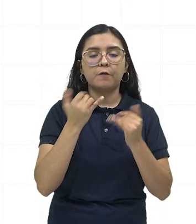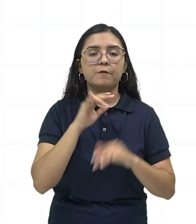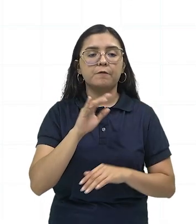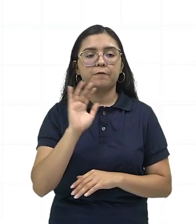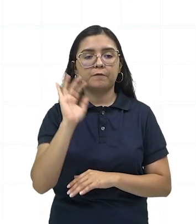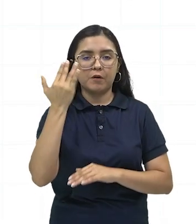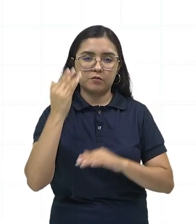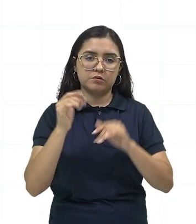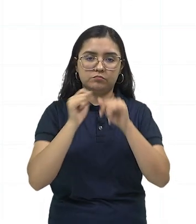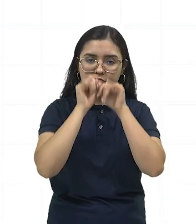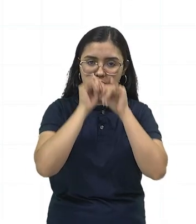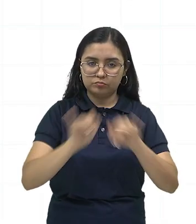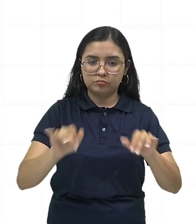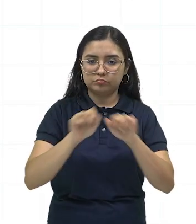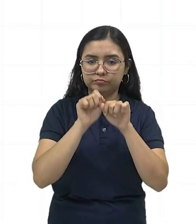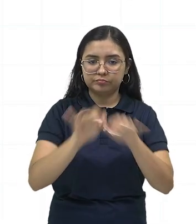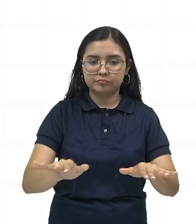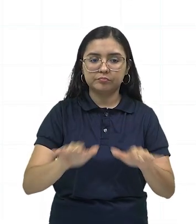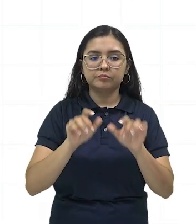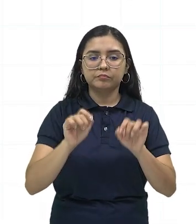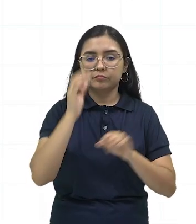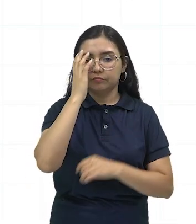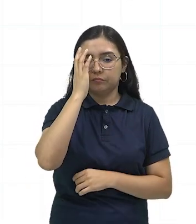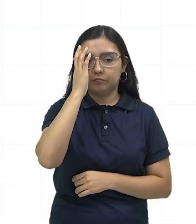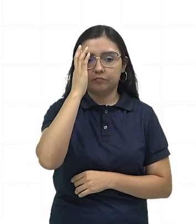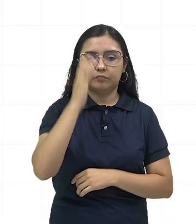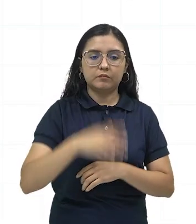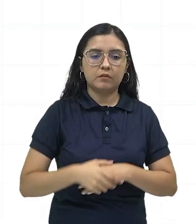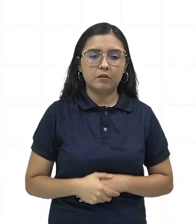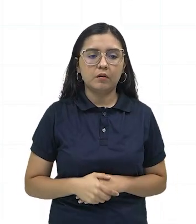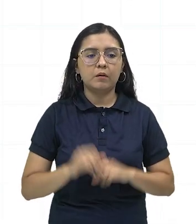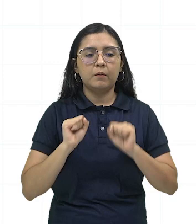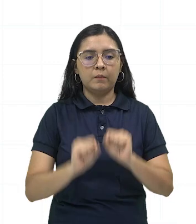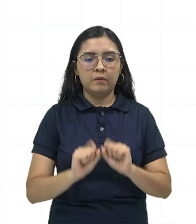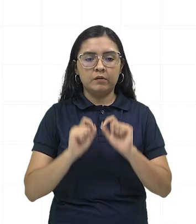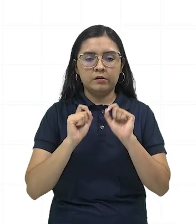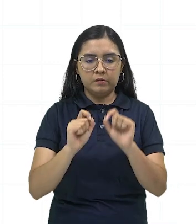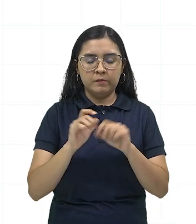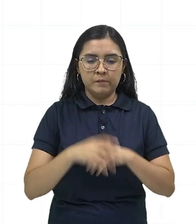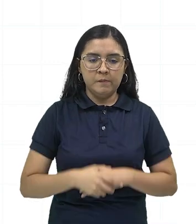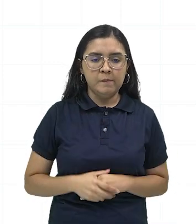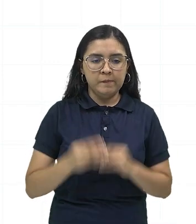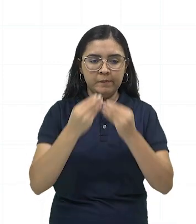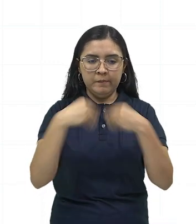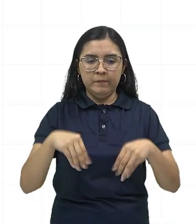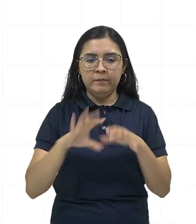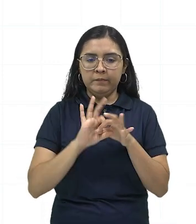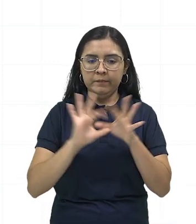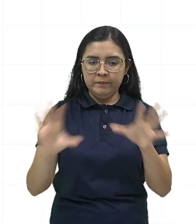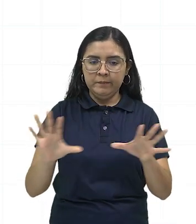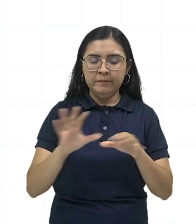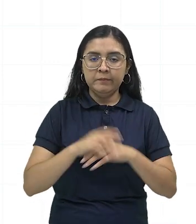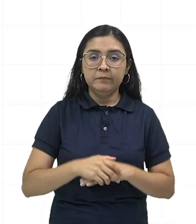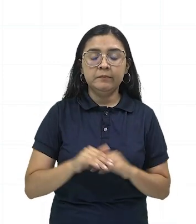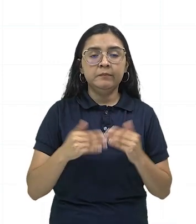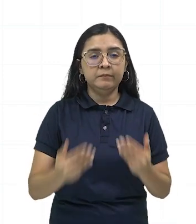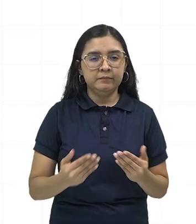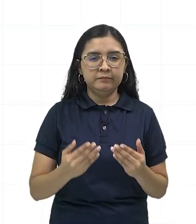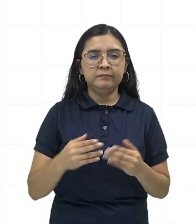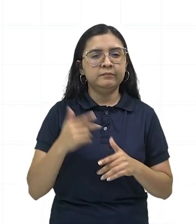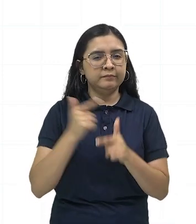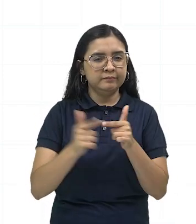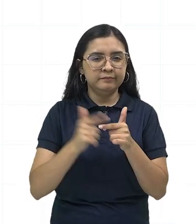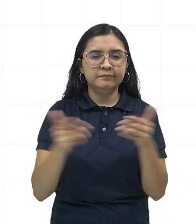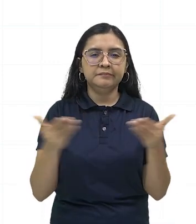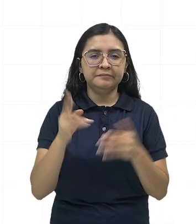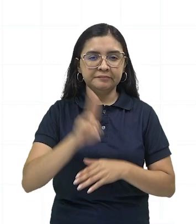falsas pode minar a confiança na sociedade e comprometer a liberdade de expressão. Isso é um problema muito atual, que é o uso das